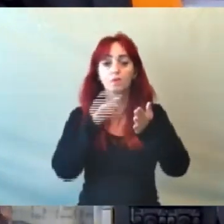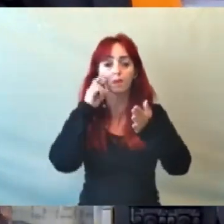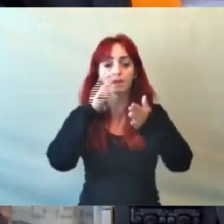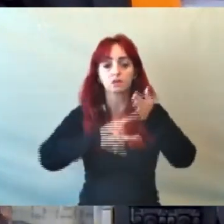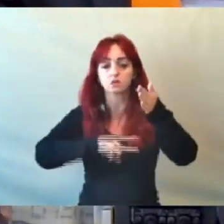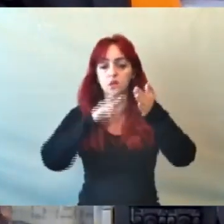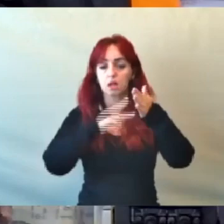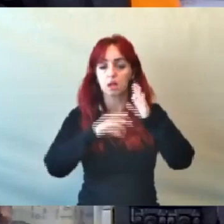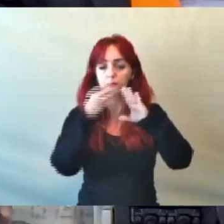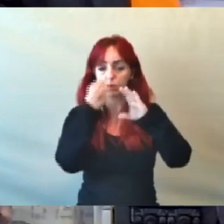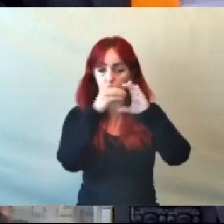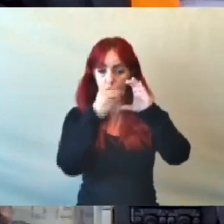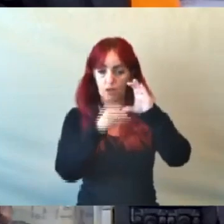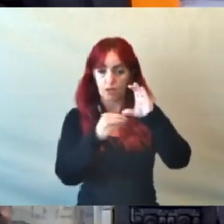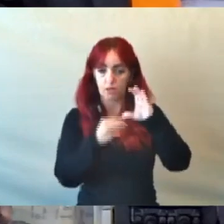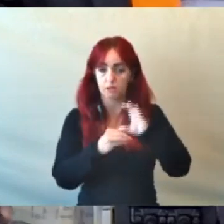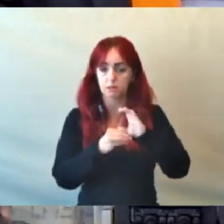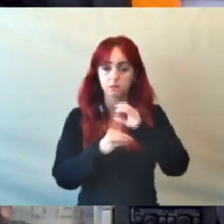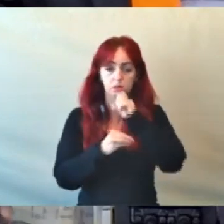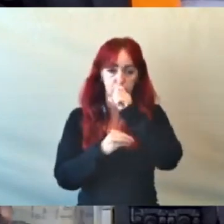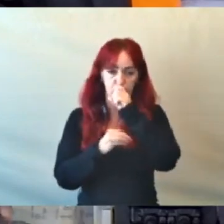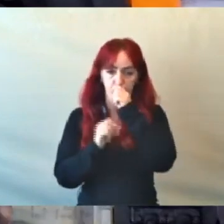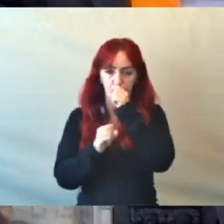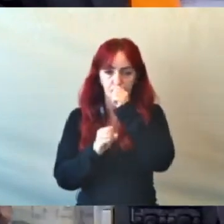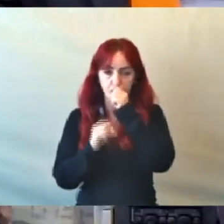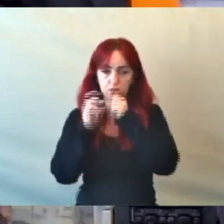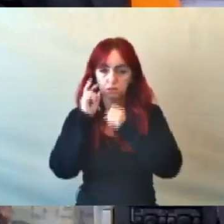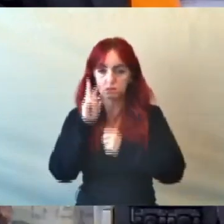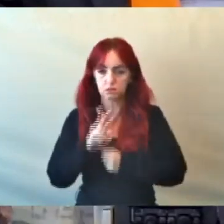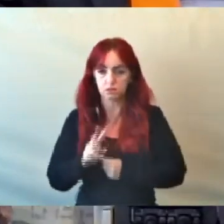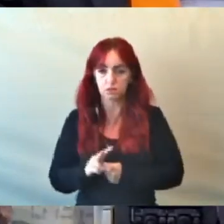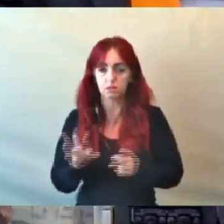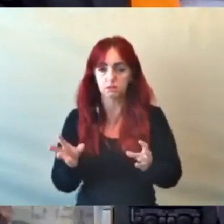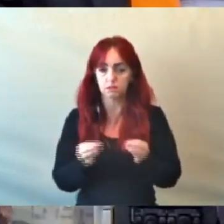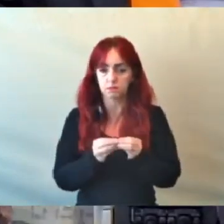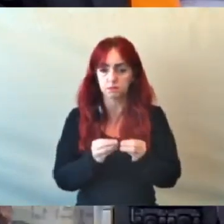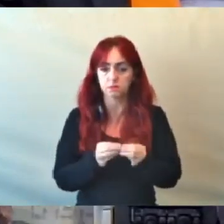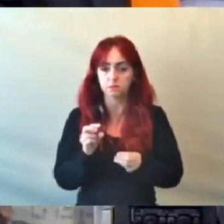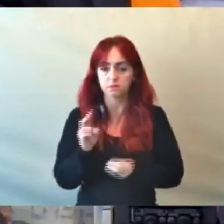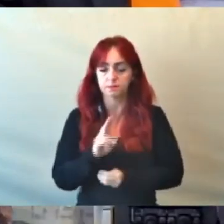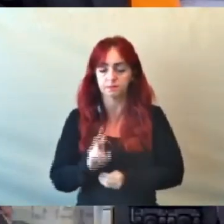ler completando com seus dados esse texto.